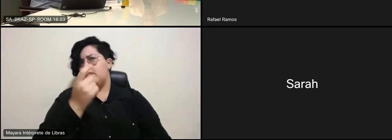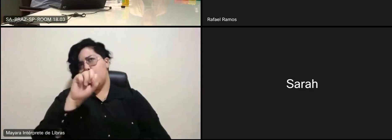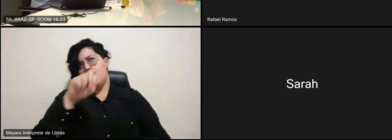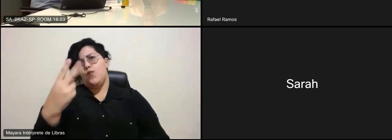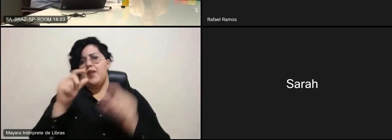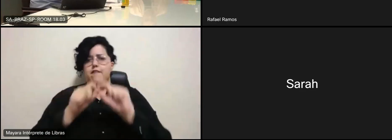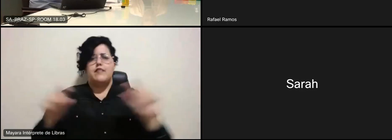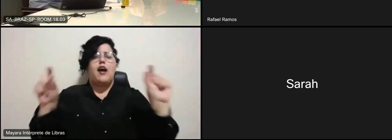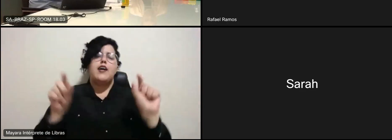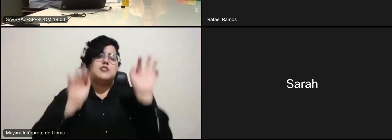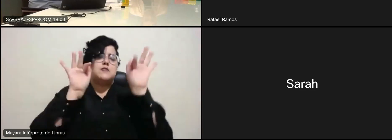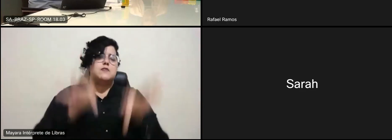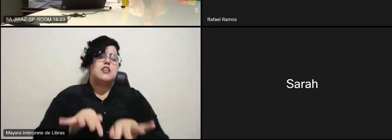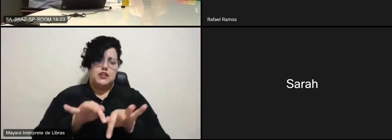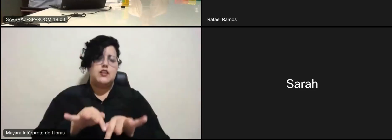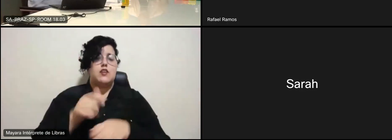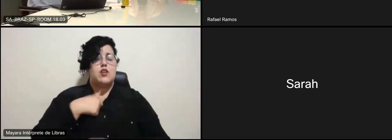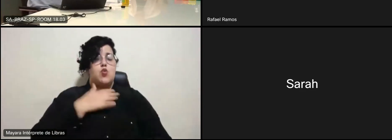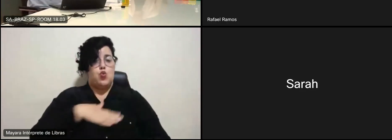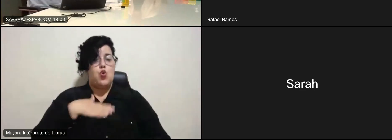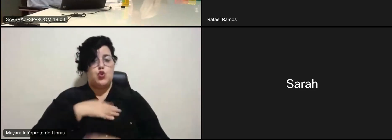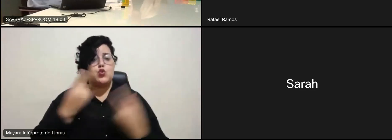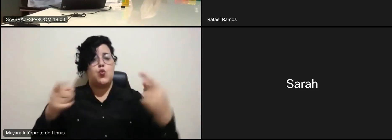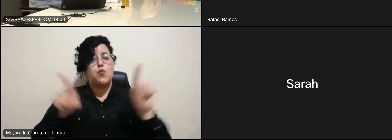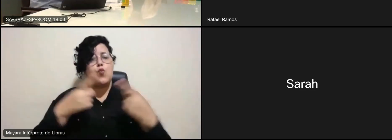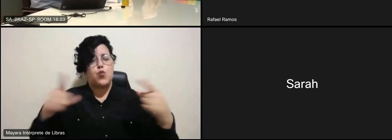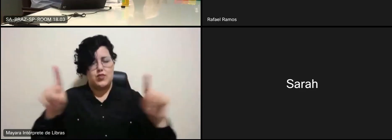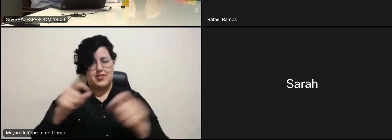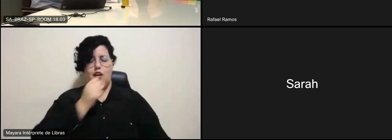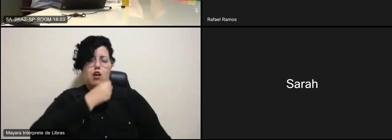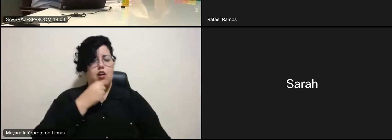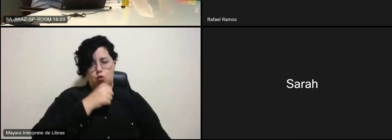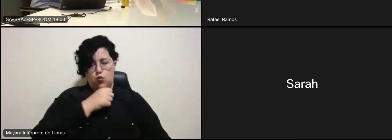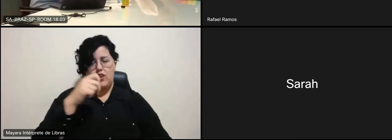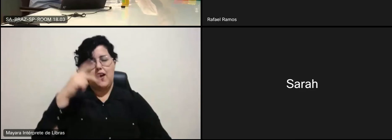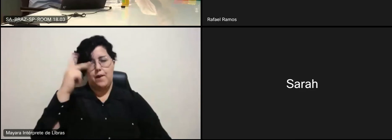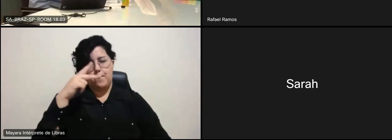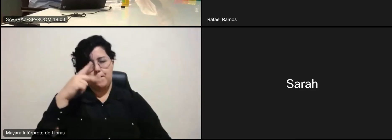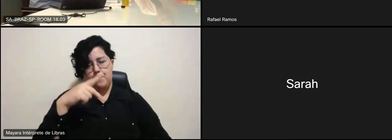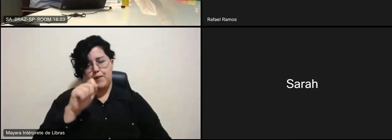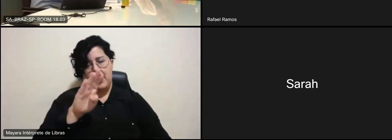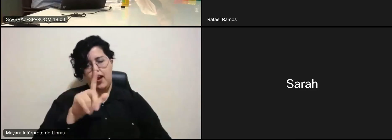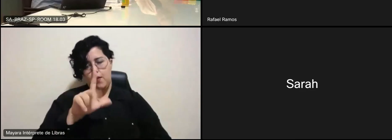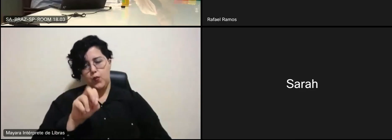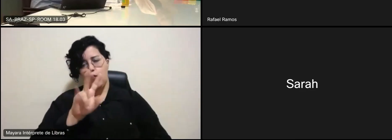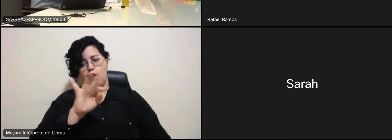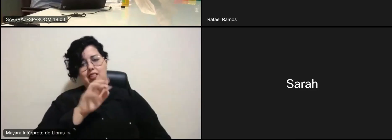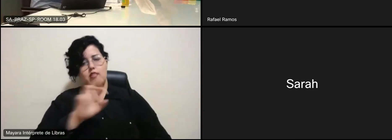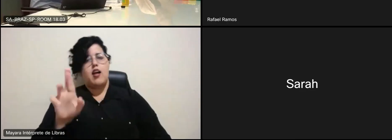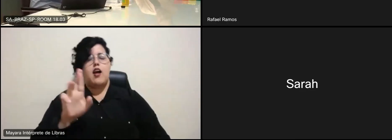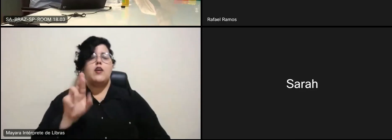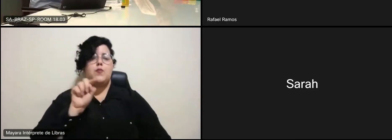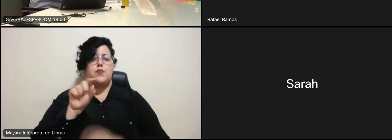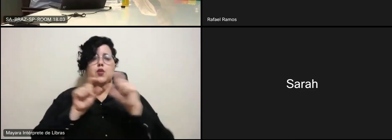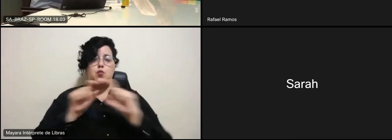reflexão. Mas eu gosto muito de parafrasear uma música da Pabllo Vittar, que é Indestrutível. E nela tem uma linha que fala assim: